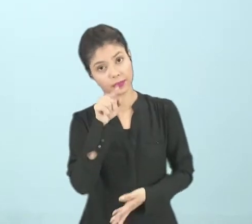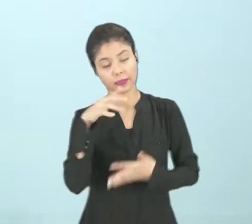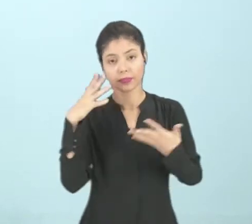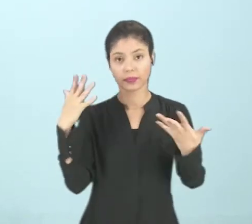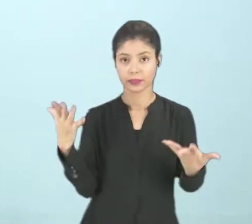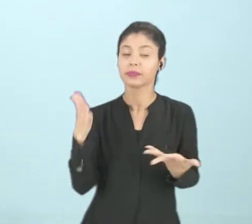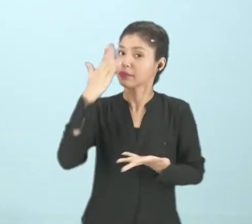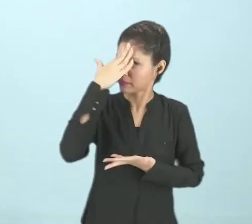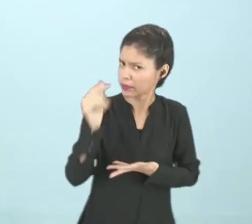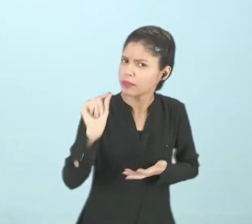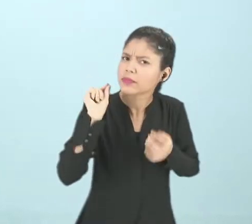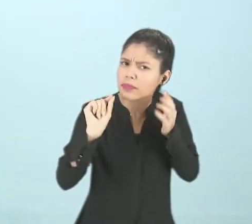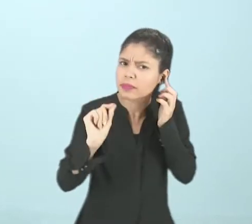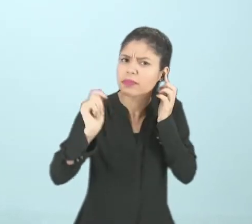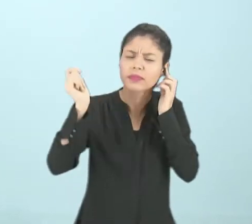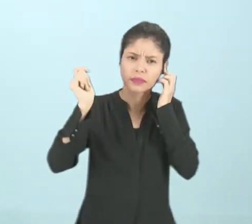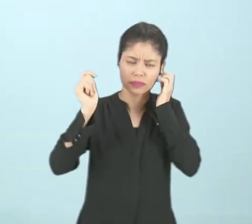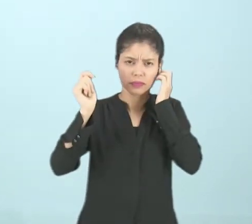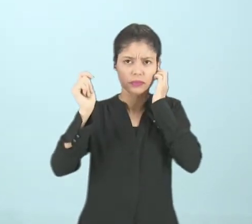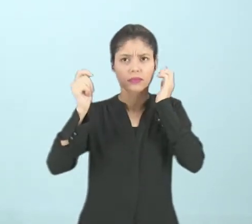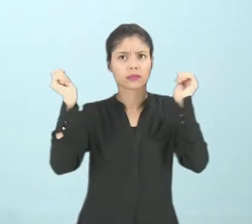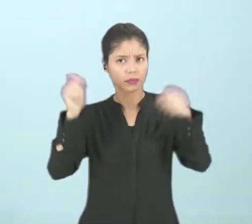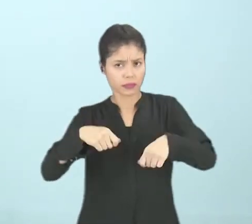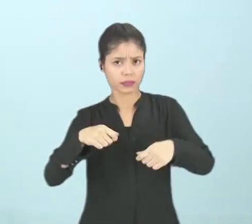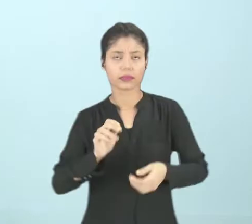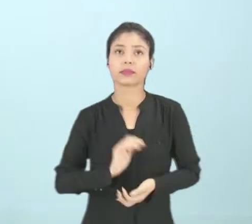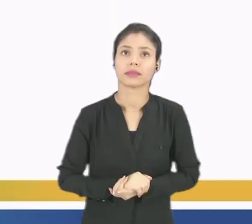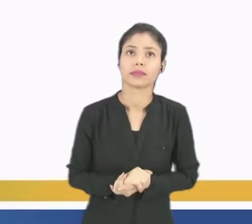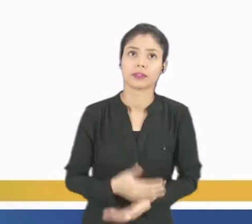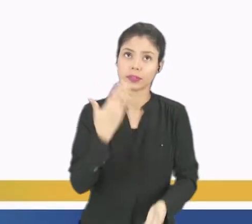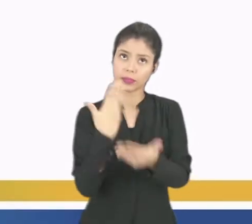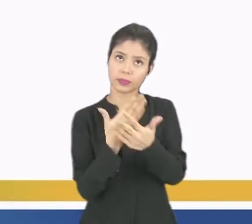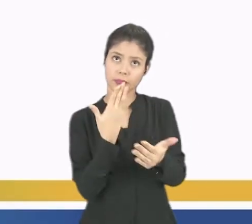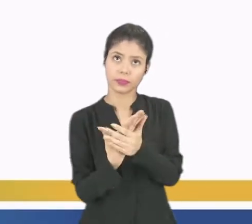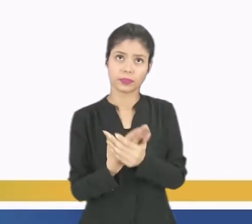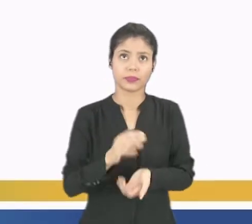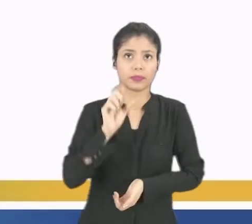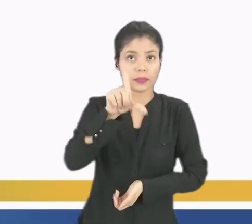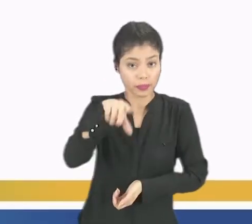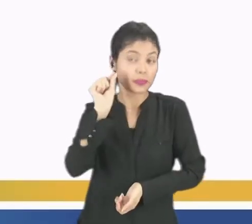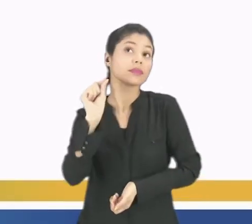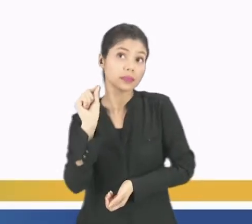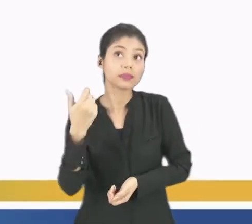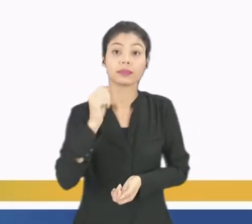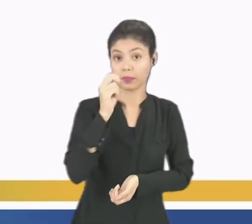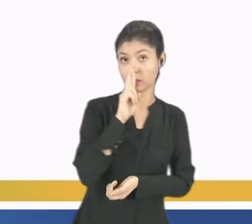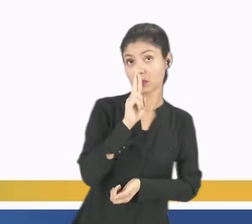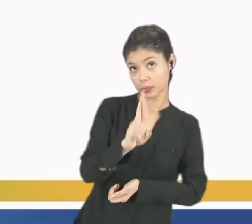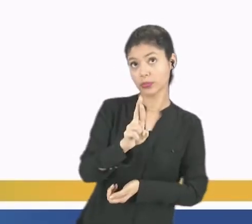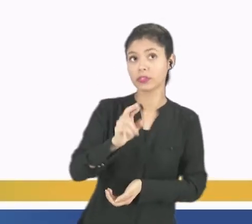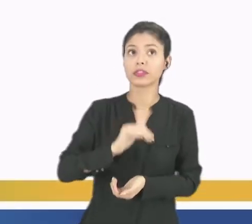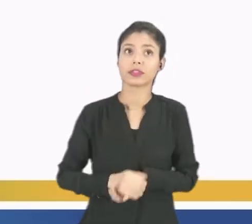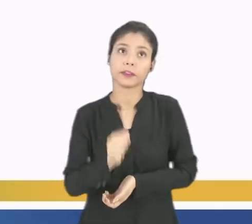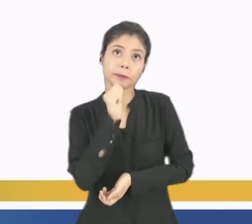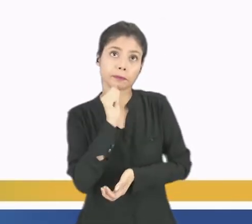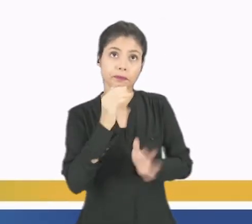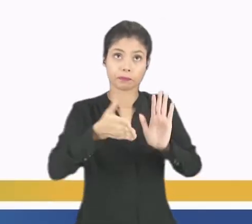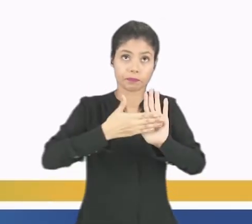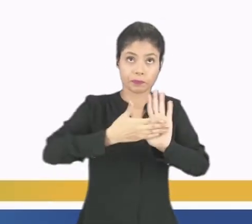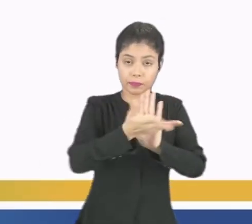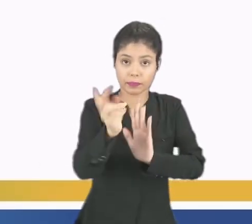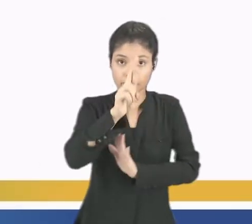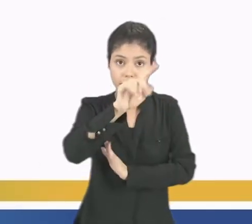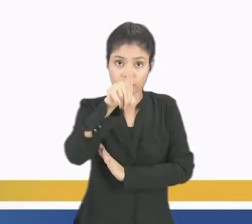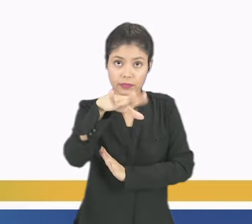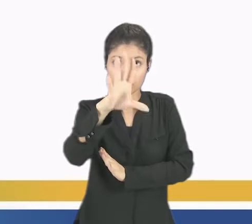Você sabe o que é probabilidade? Probabilidade é o estudo das chances de ocorrência de um resultado que são obtidas pela